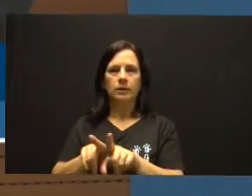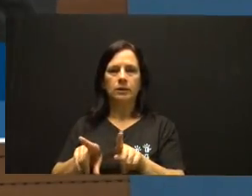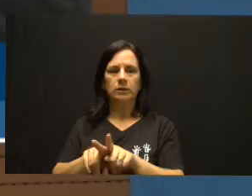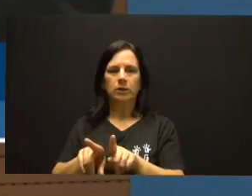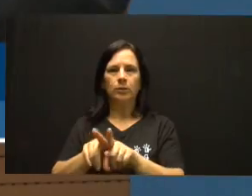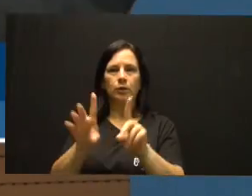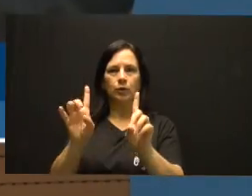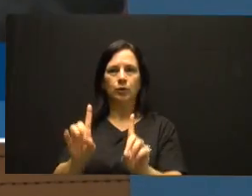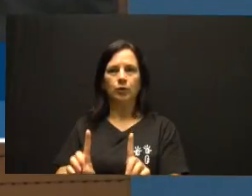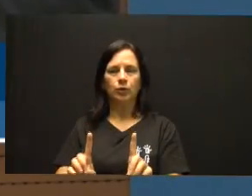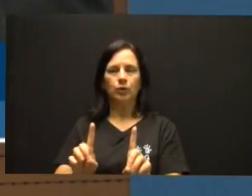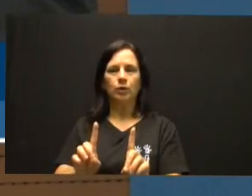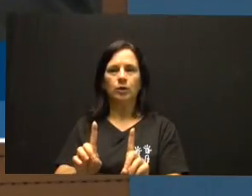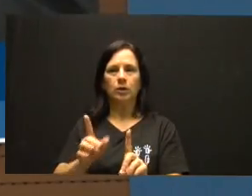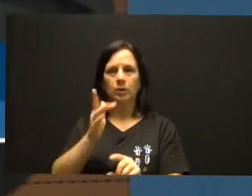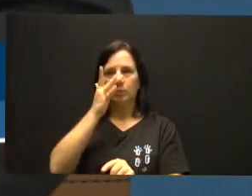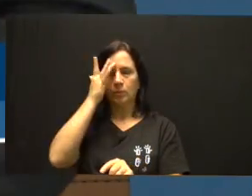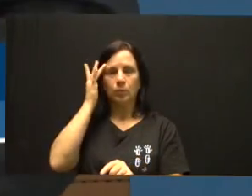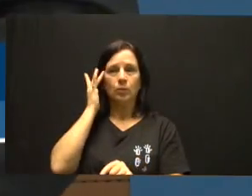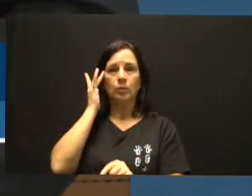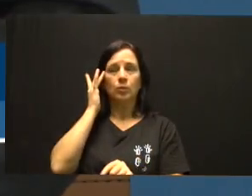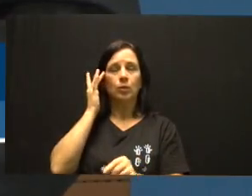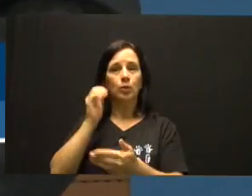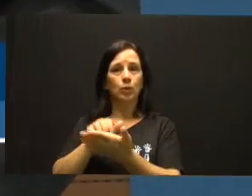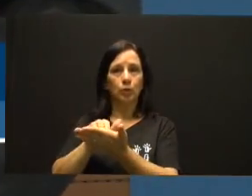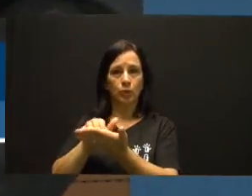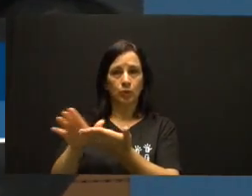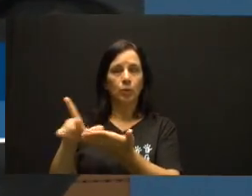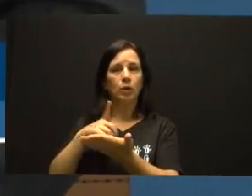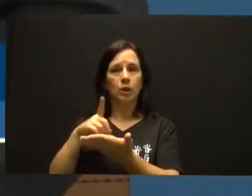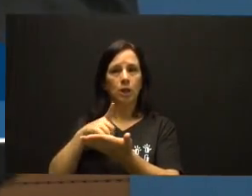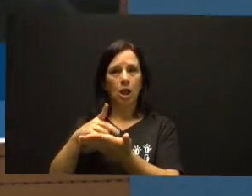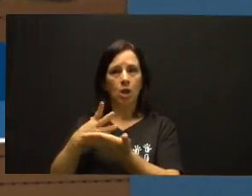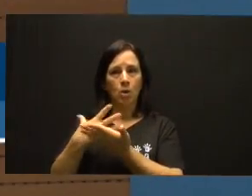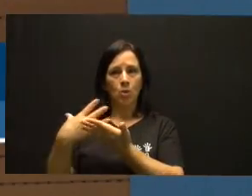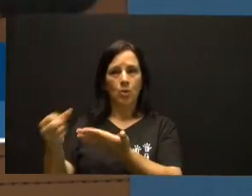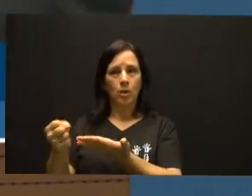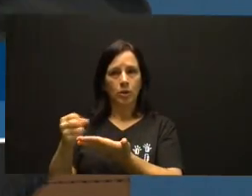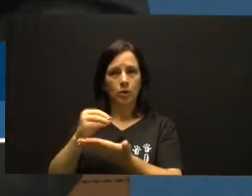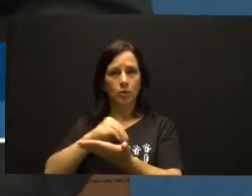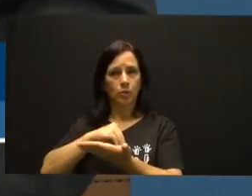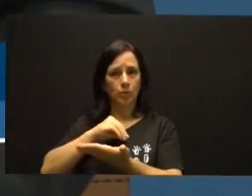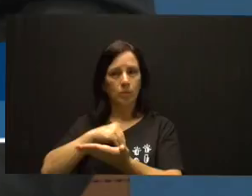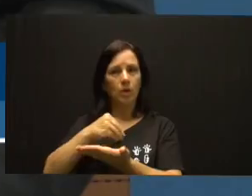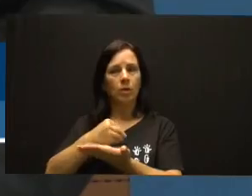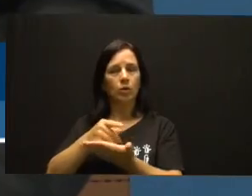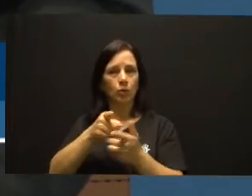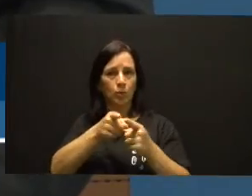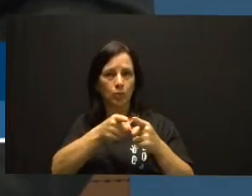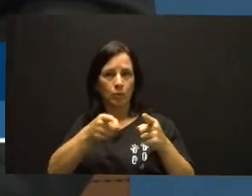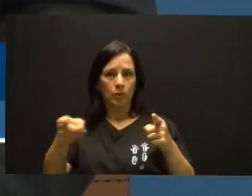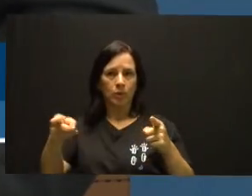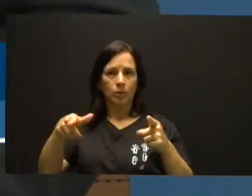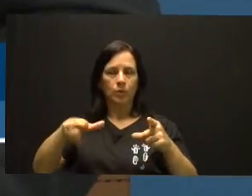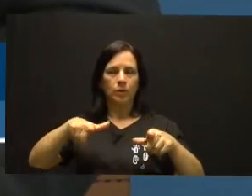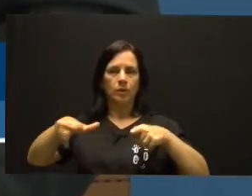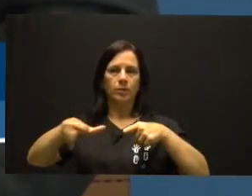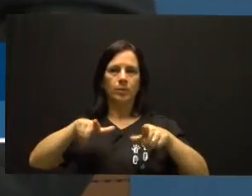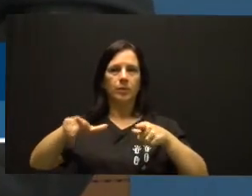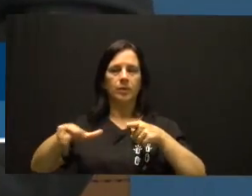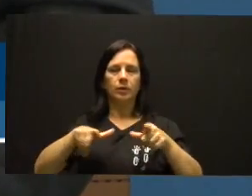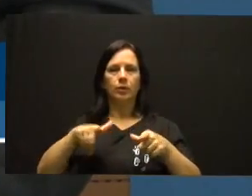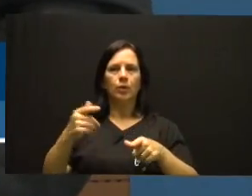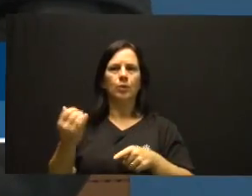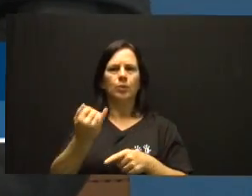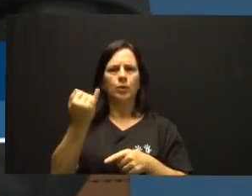legítimo e direito daqueles que foram exonerados, vereador Pio, eles recebam o período em que trabalharam. Então, eu acho importante, estou